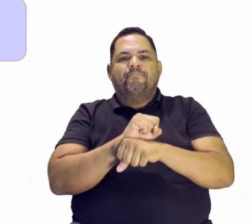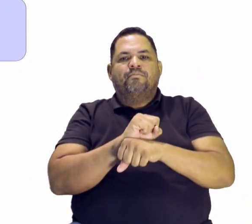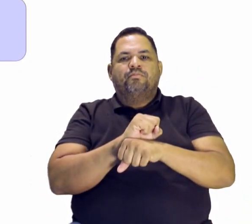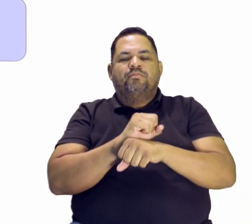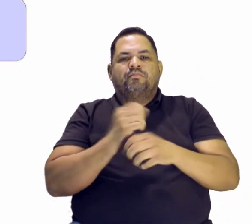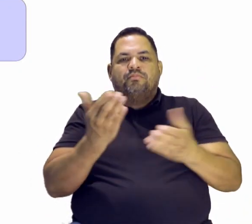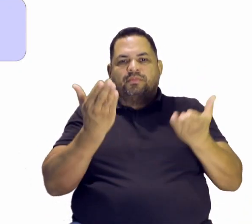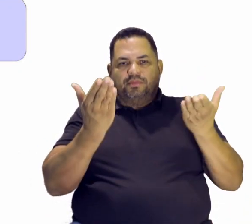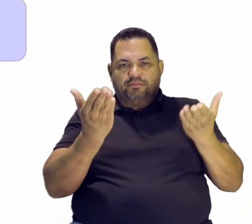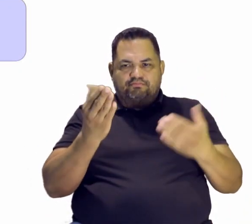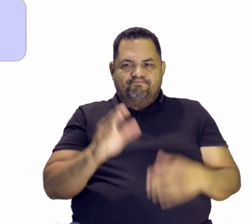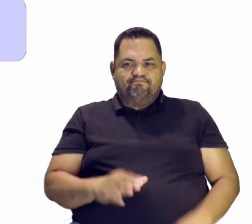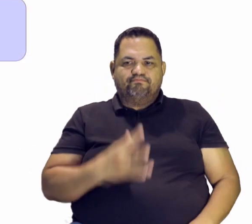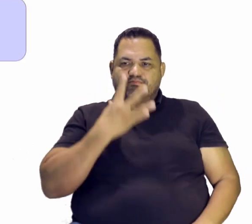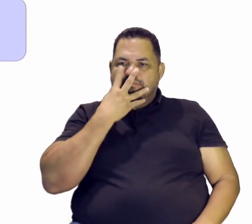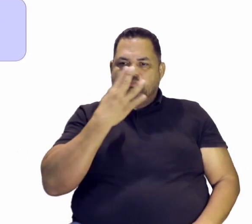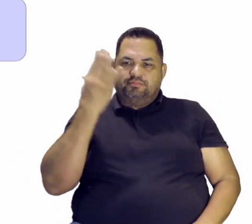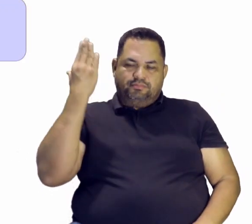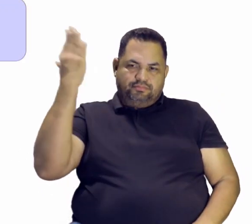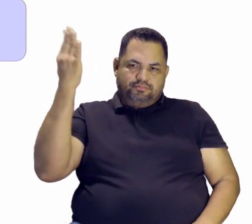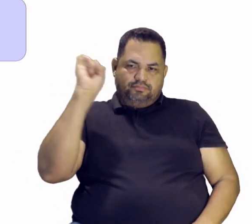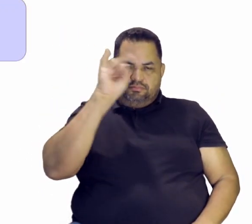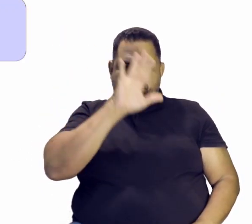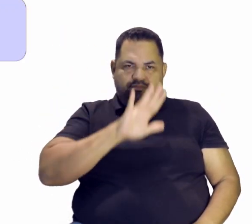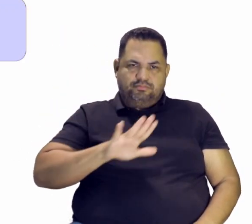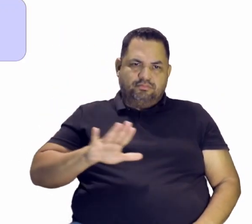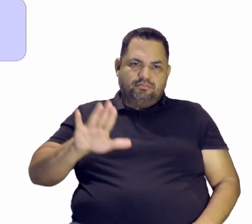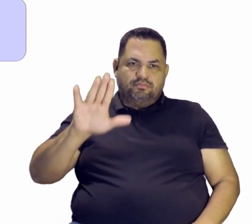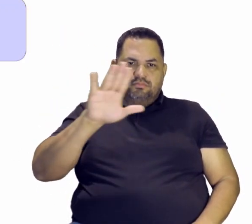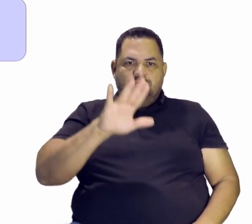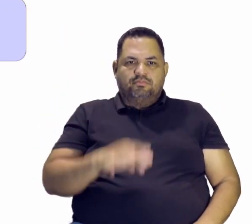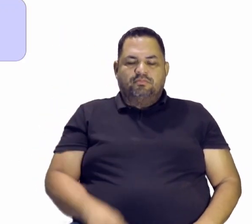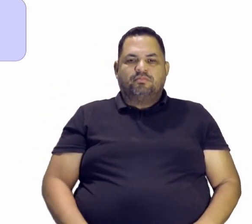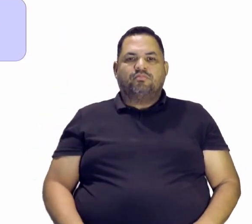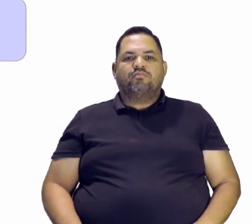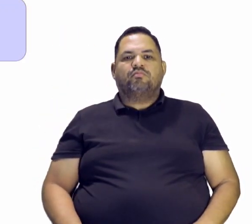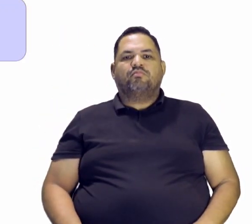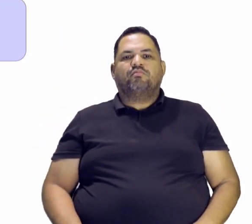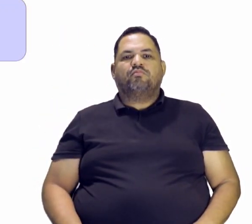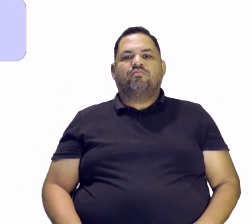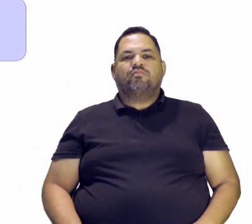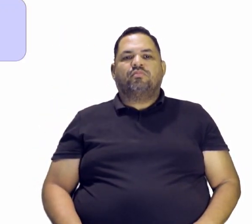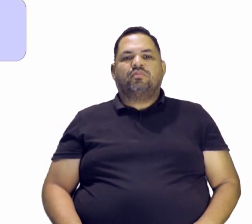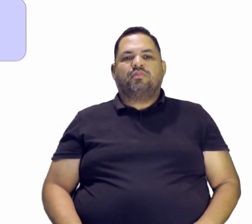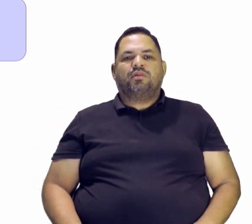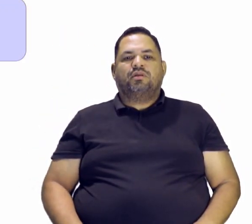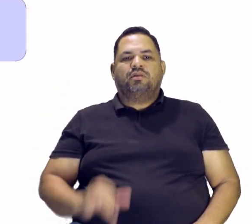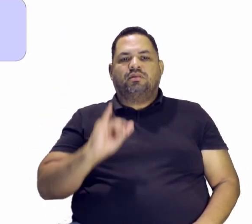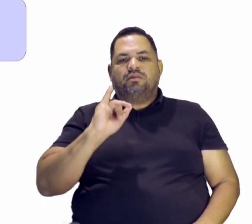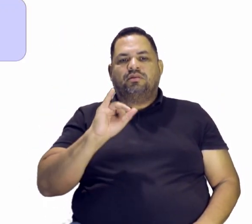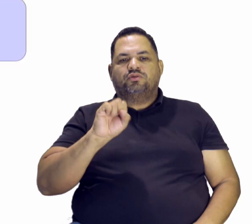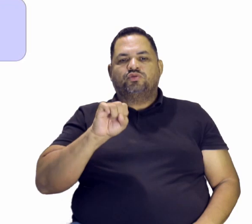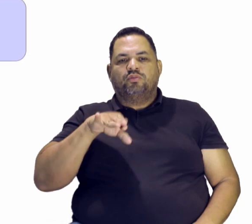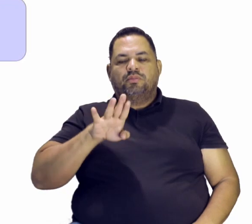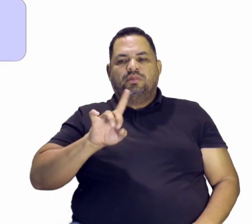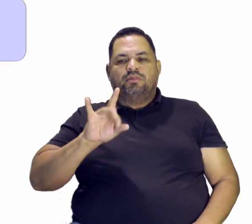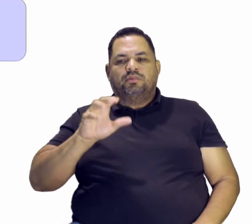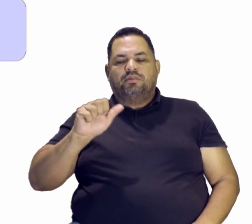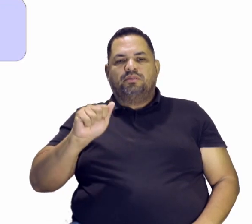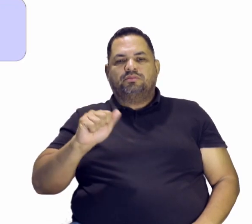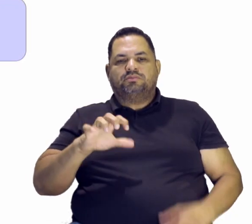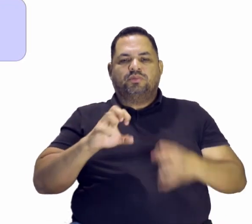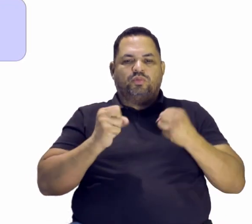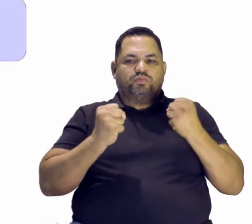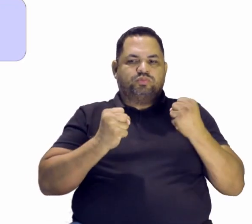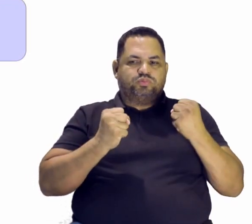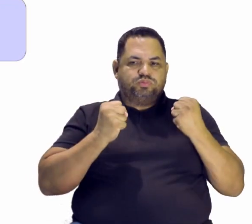dessa imagem aqui, tá? Quando eu tô com ele em isometria, tô com ele ali segurando, né? Tendo